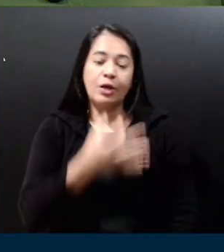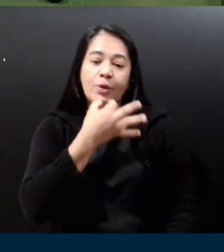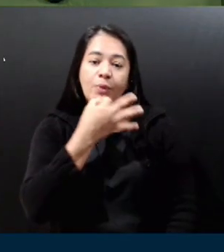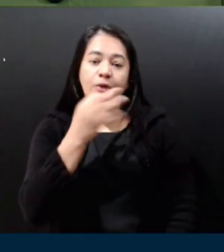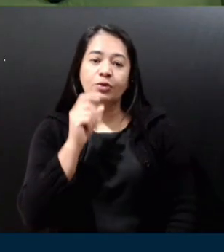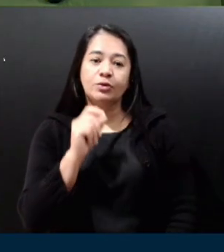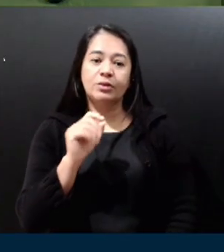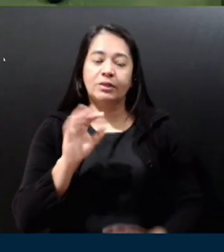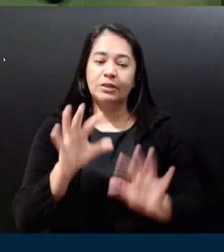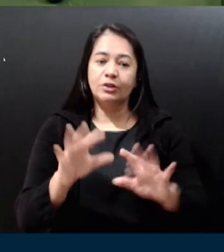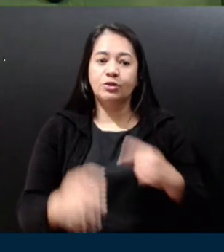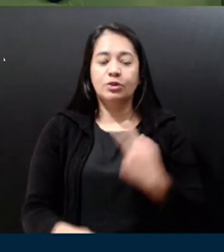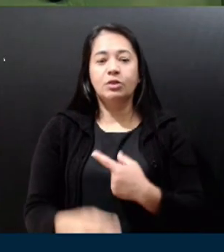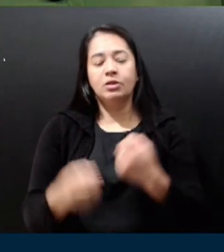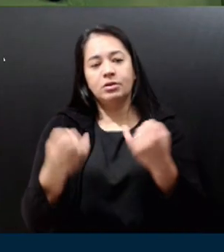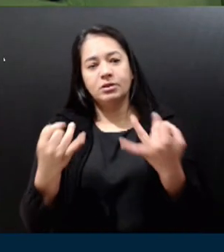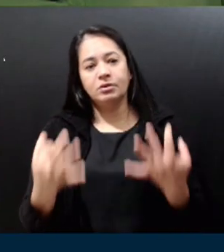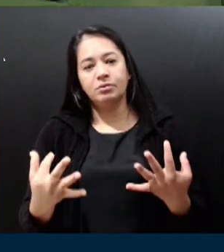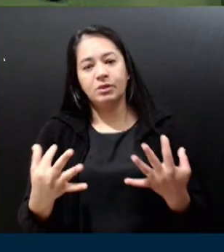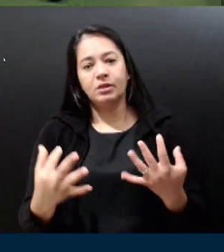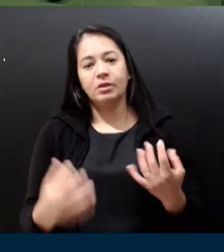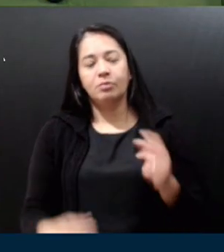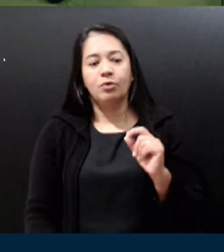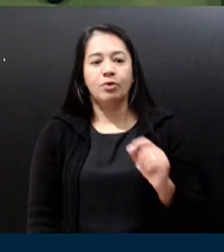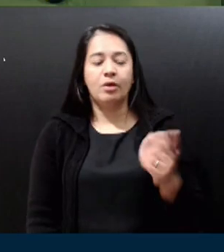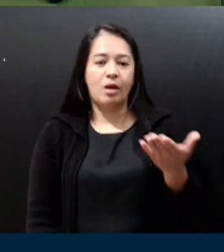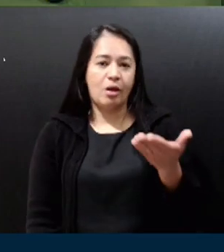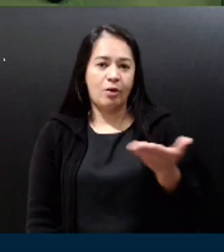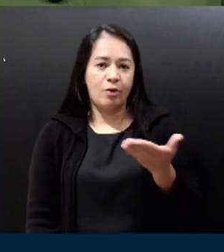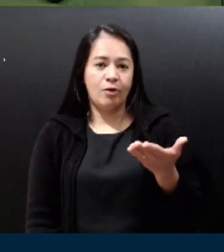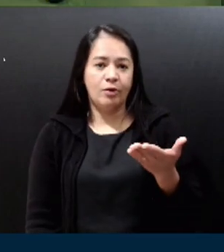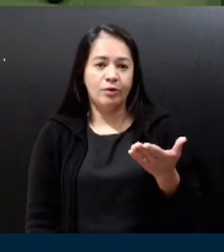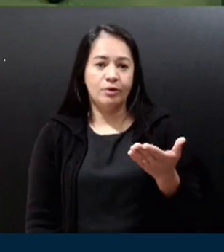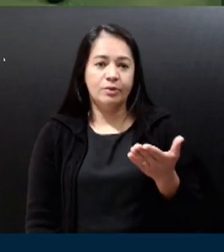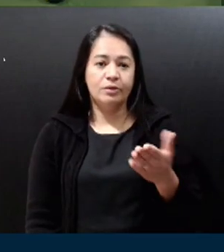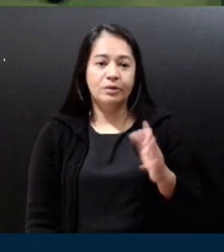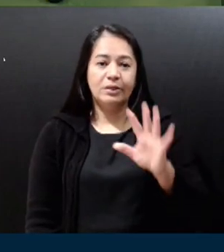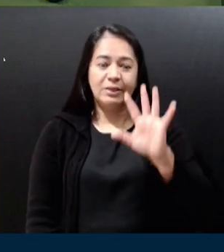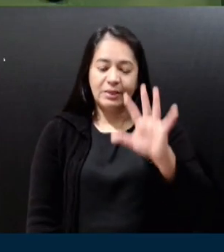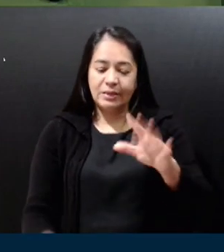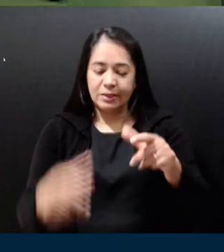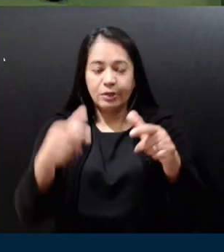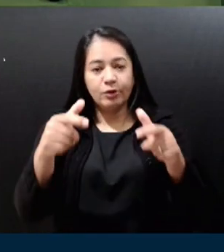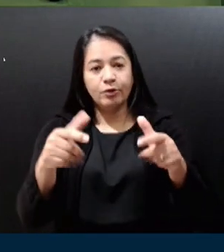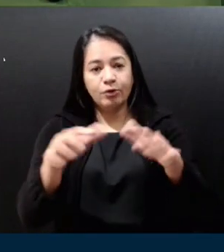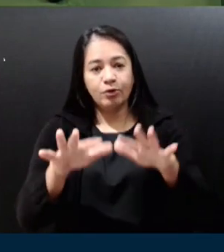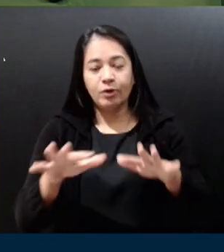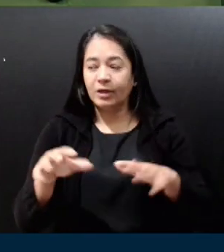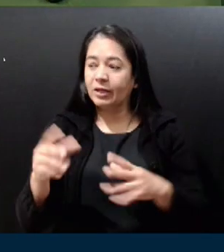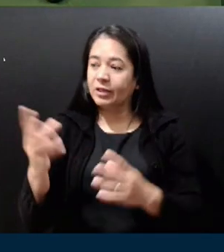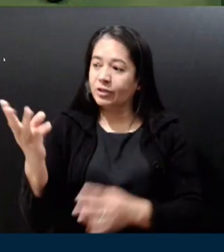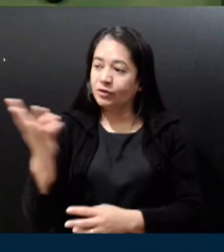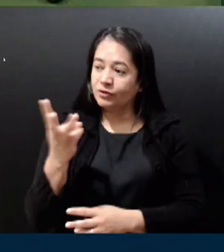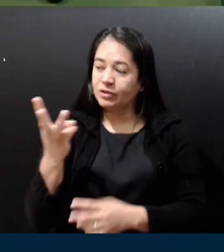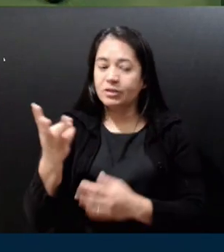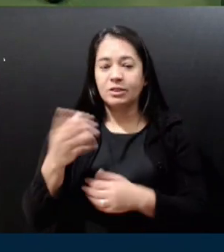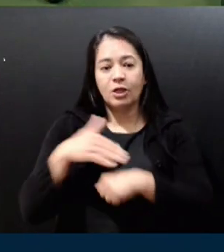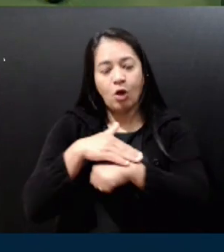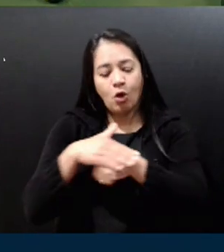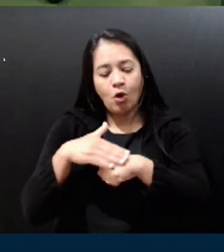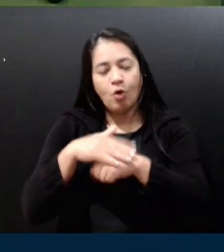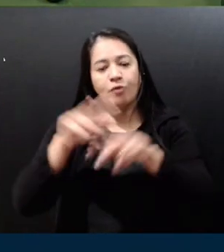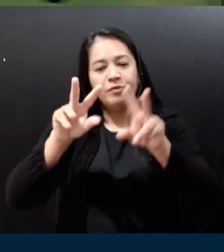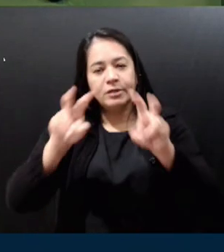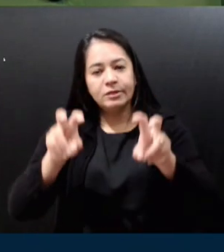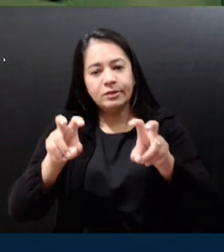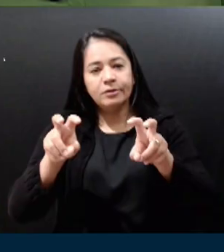falou, né, agora há pouco tempo atrás, sobre esse espaço entre vocês de poderem conversar sobre isso.